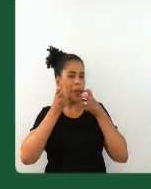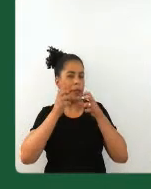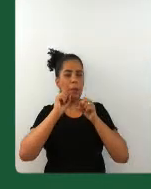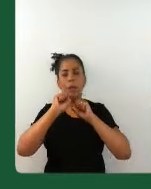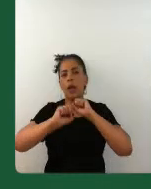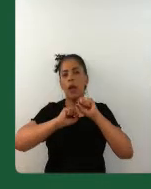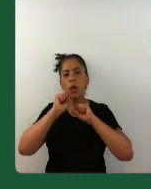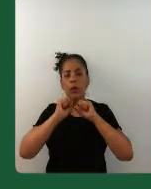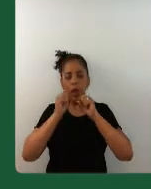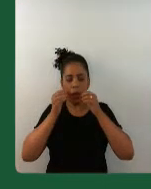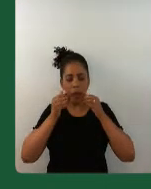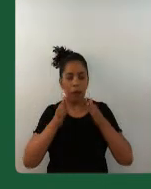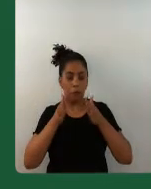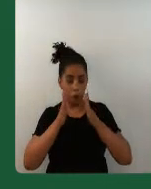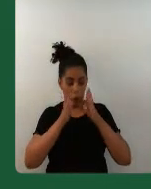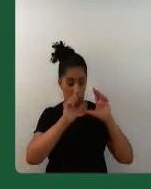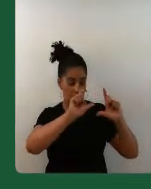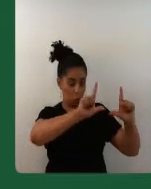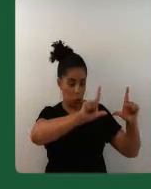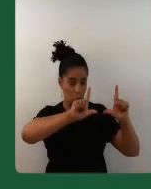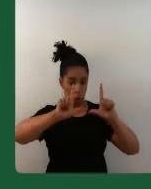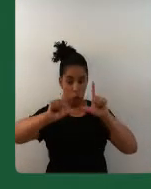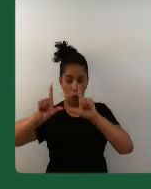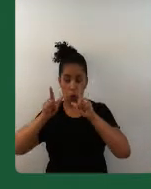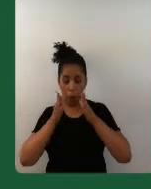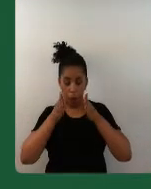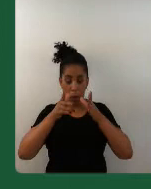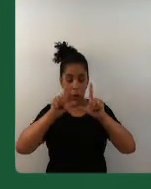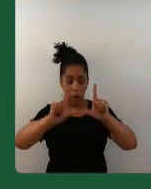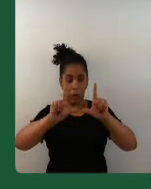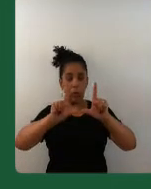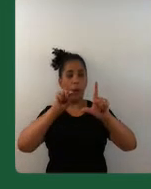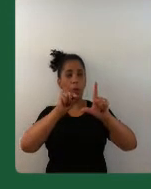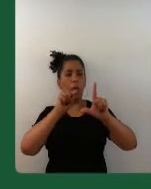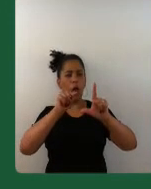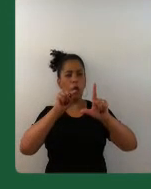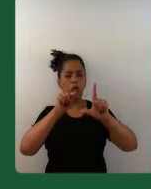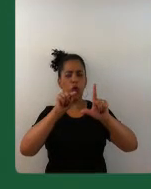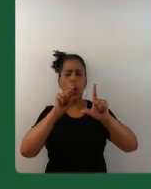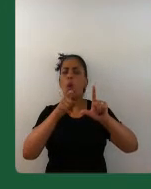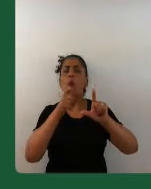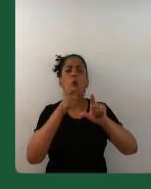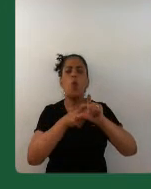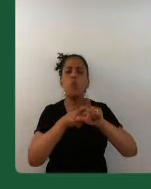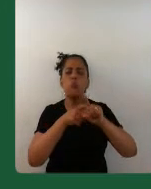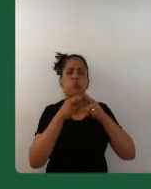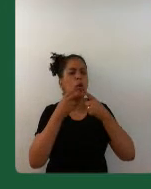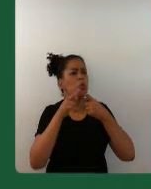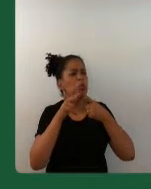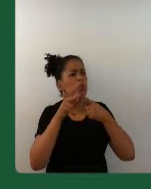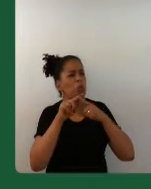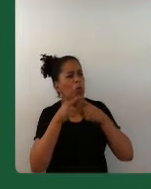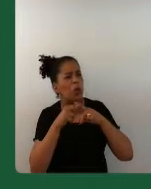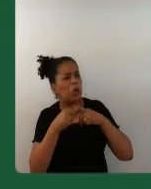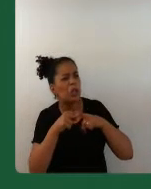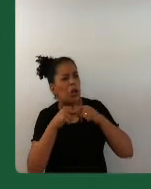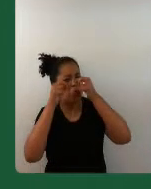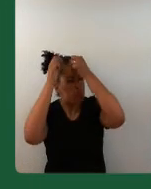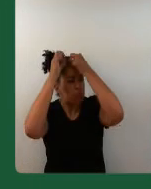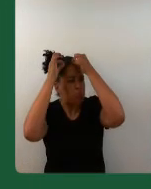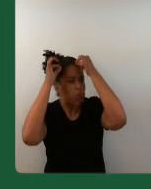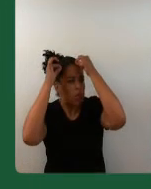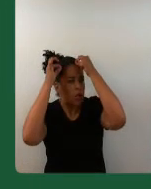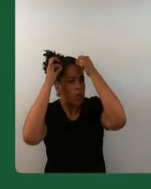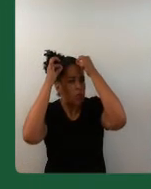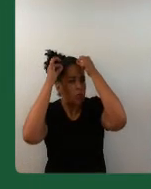foto central o aparelhinho que move o osso para trás 1 milímetro ao dia,